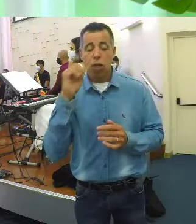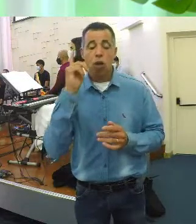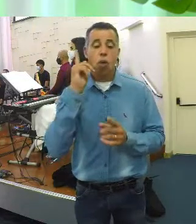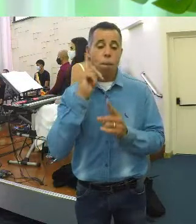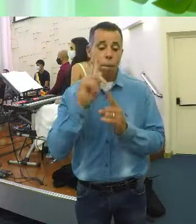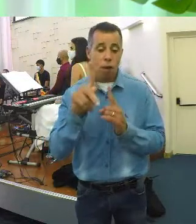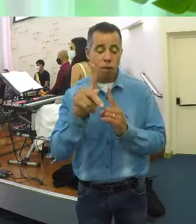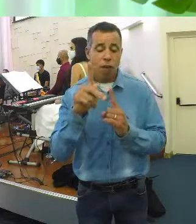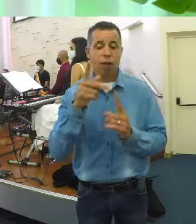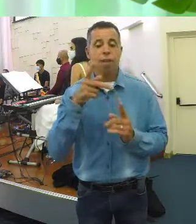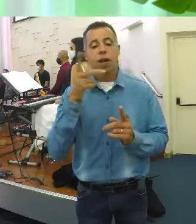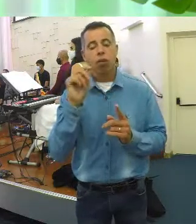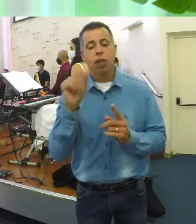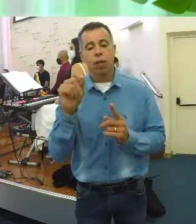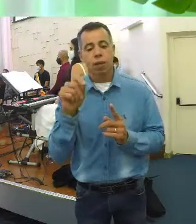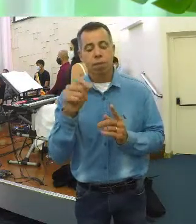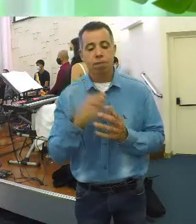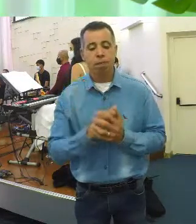diz assim: